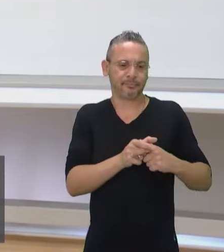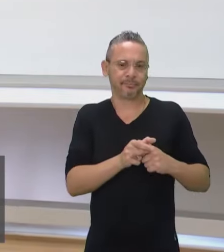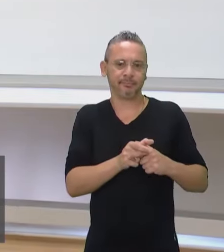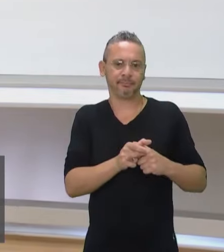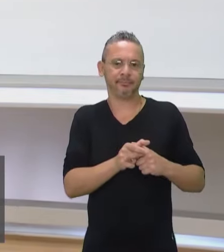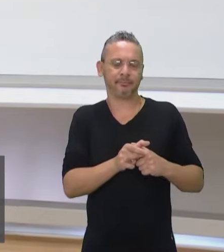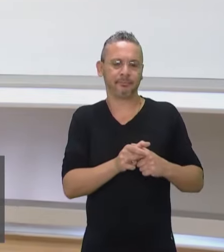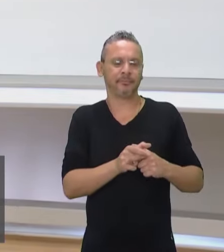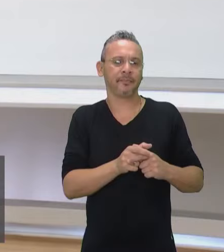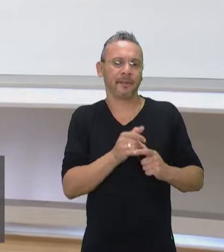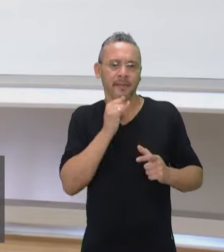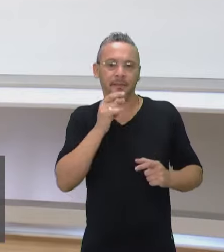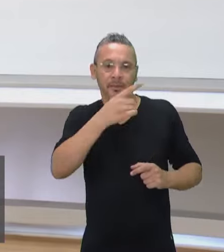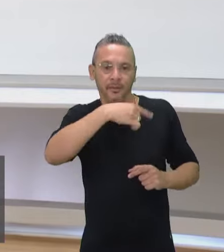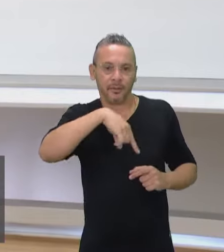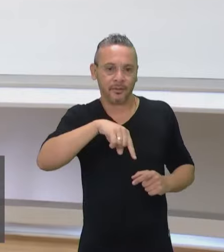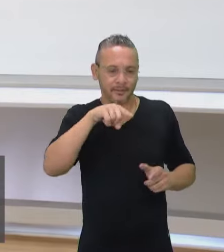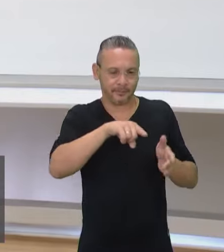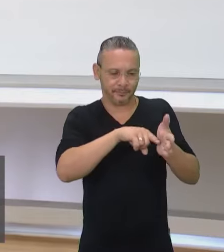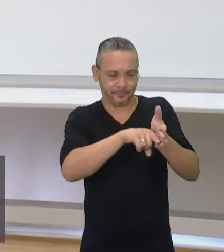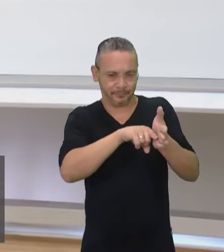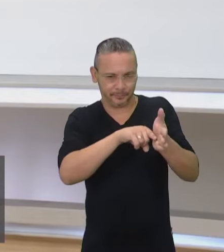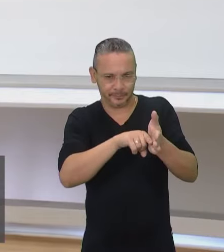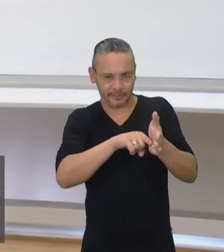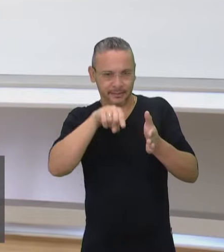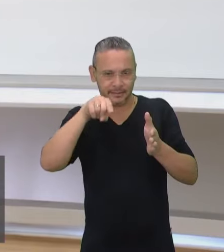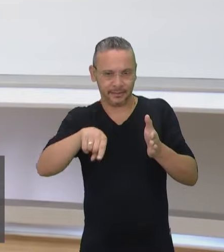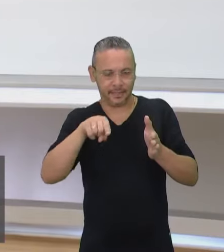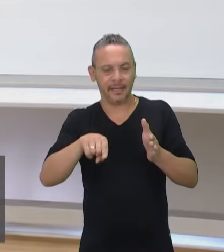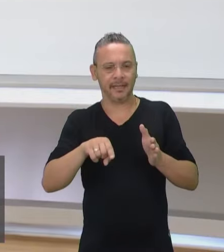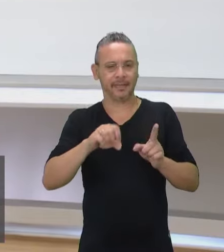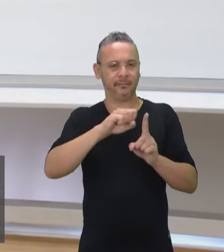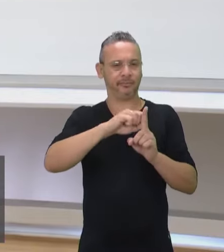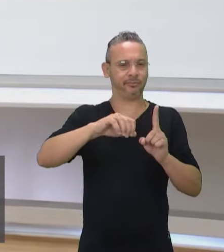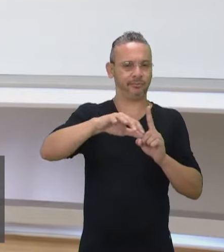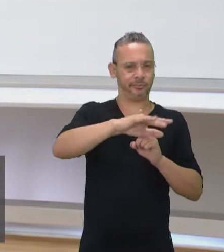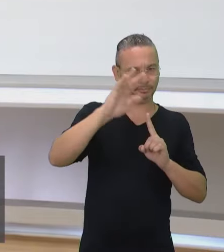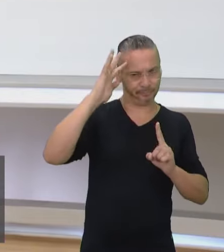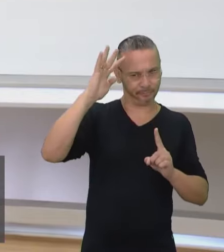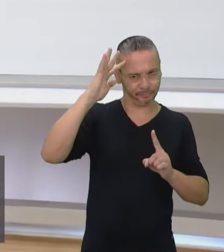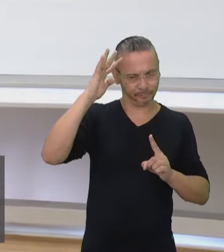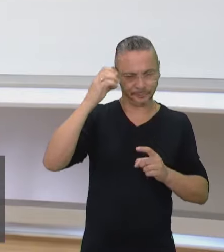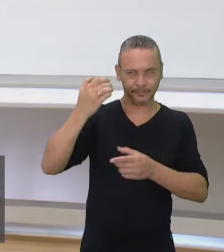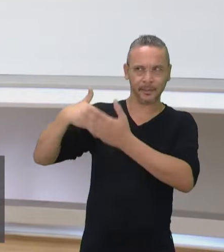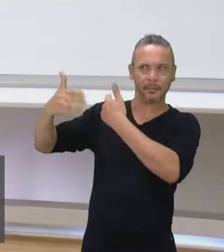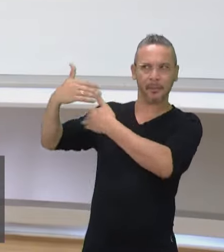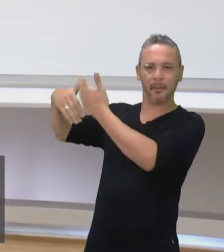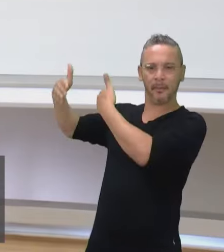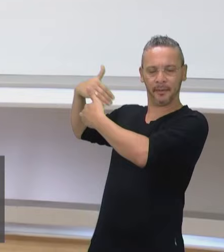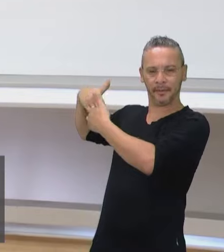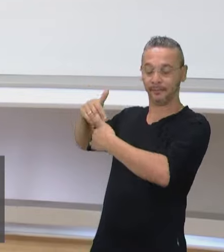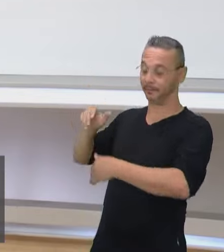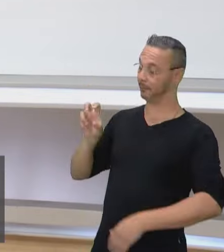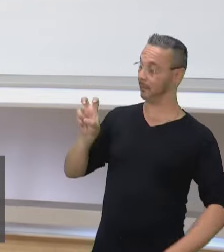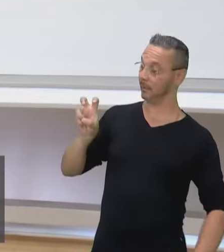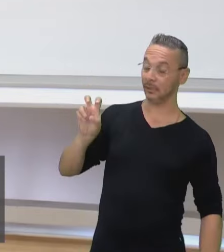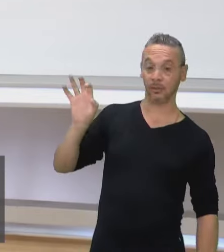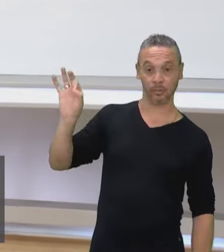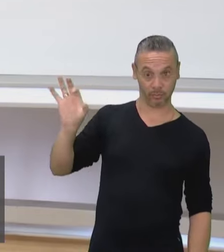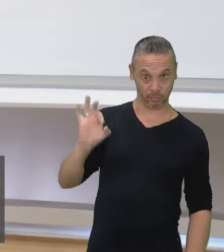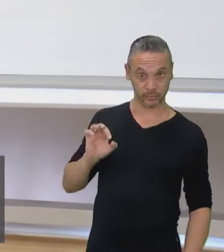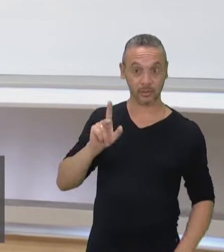não me engano, o material que nós tínhamos aqui de sociologia de anos anteriores mostrava que apenas 5%